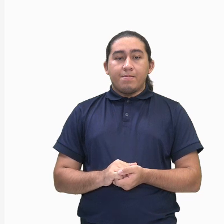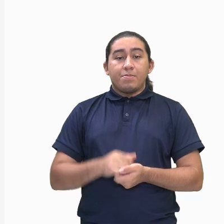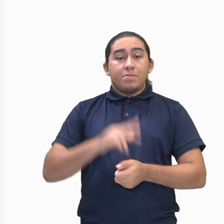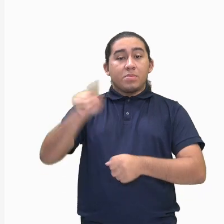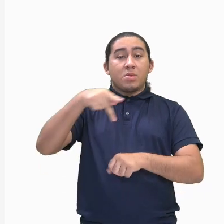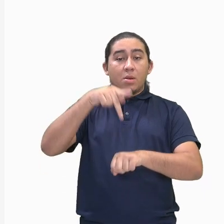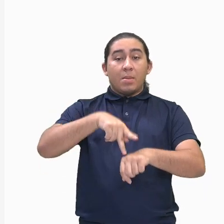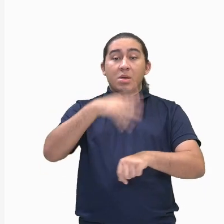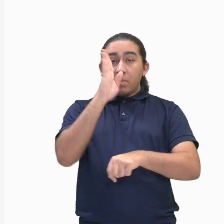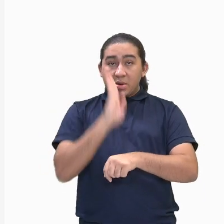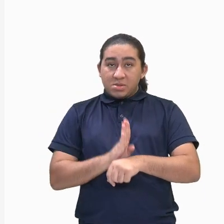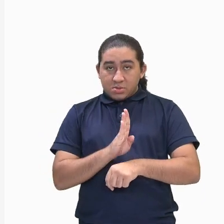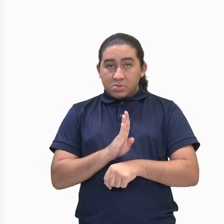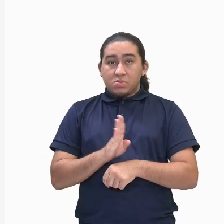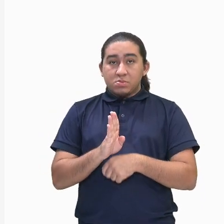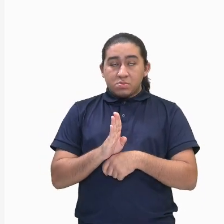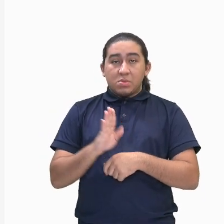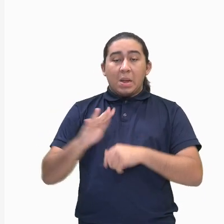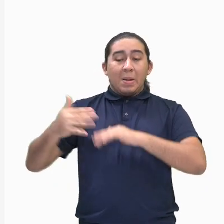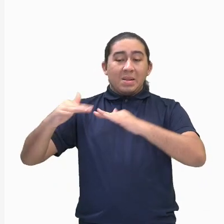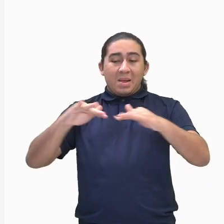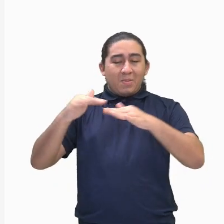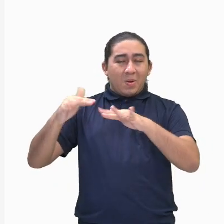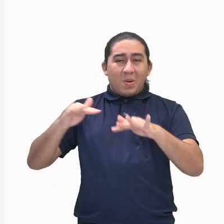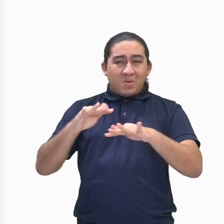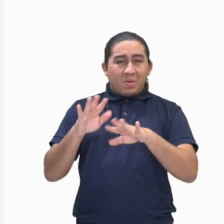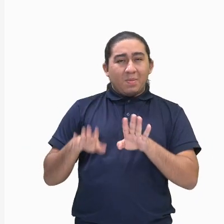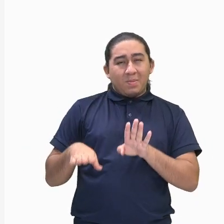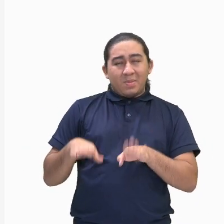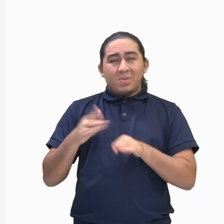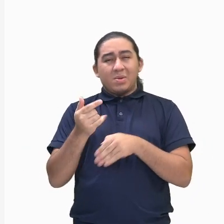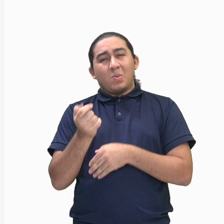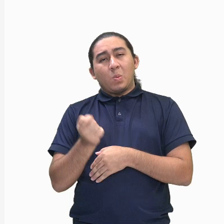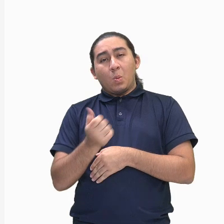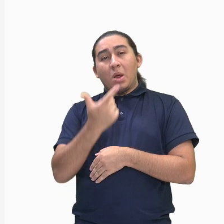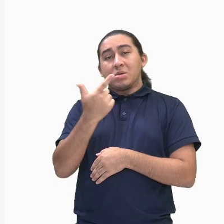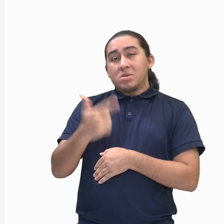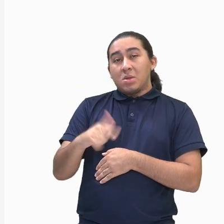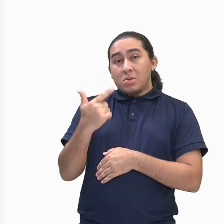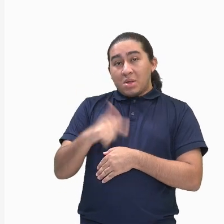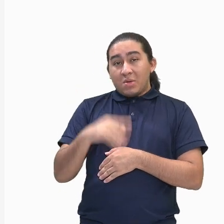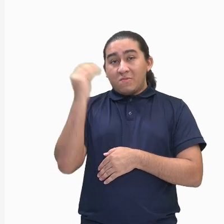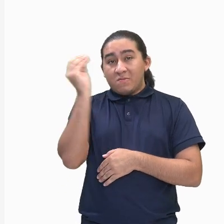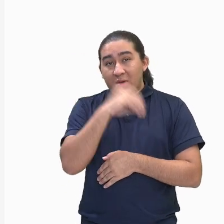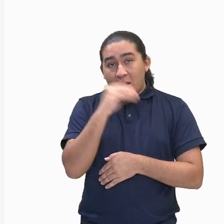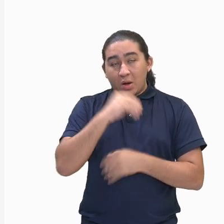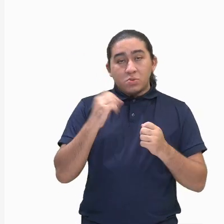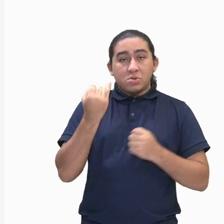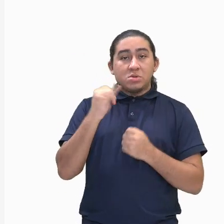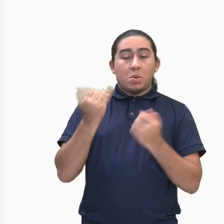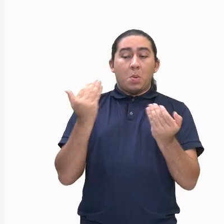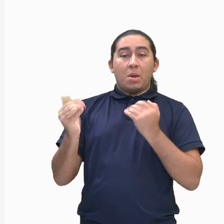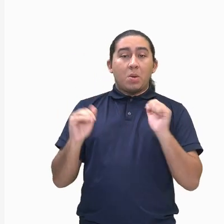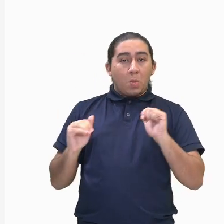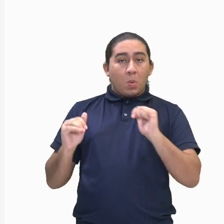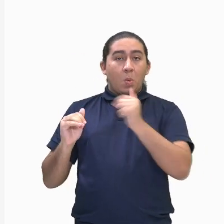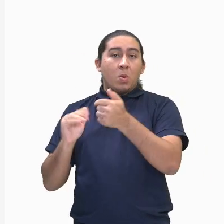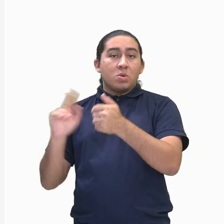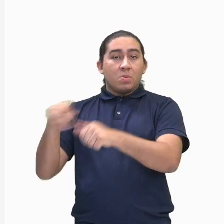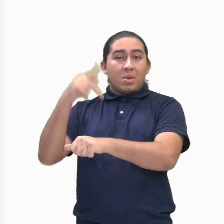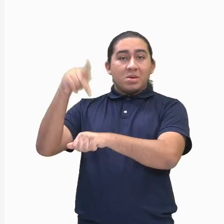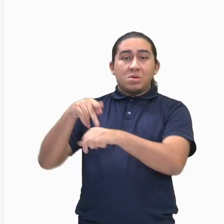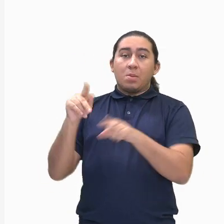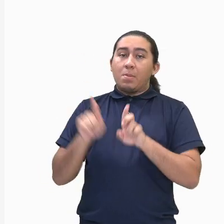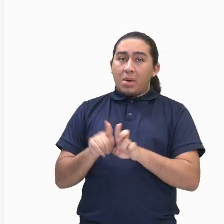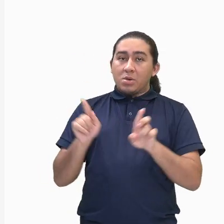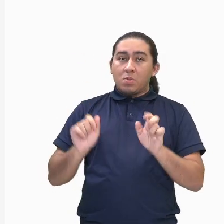os terremotos são geralmente menos frequentes e intensos do que em outras regiões do mundo, mas ainda podem